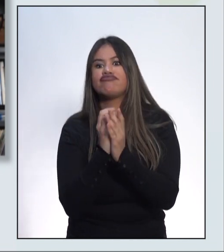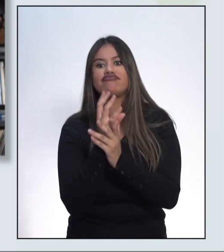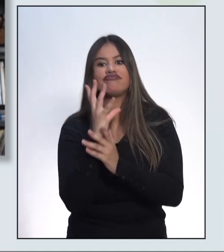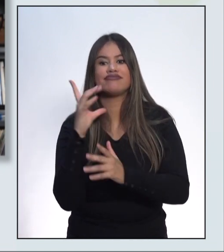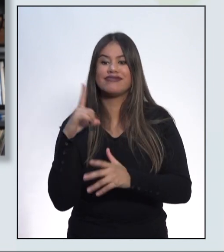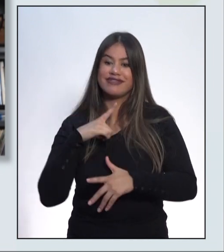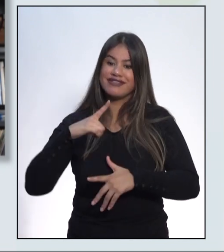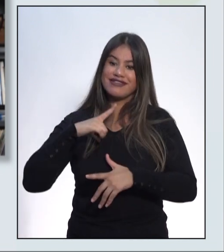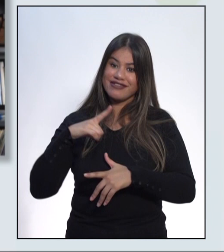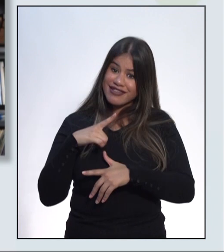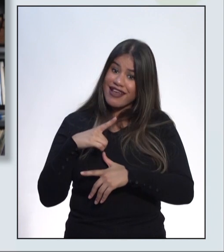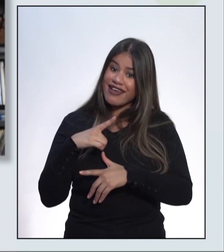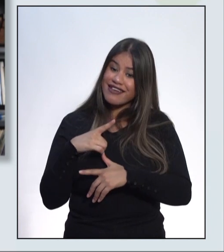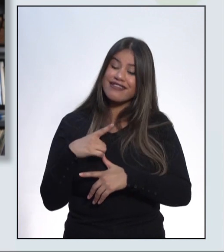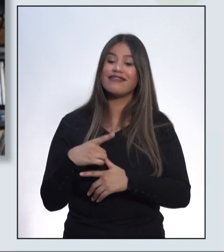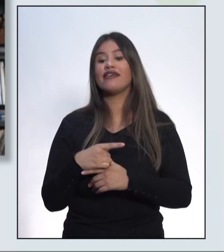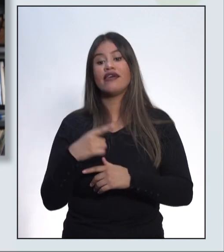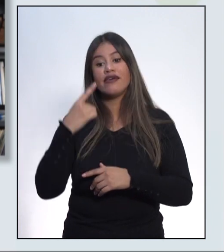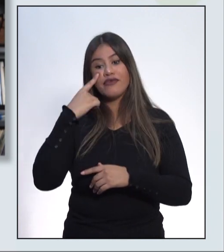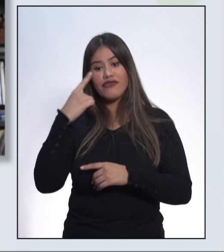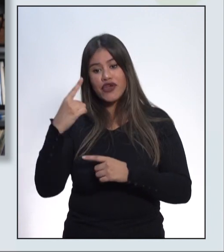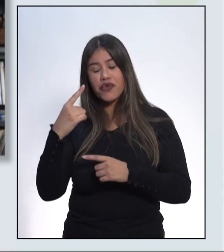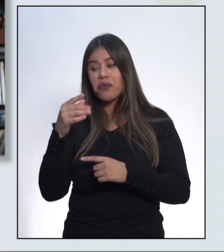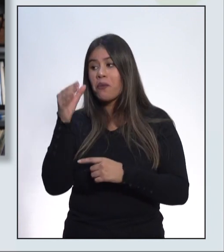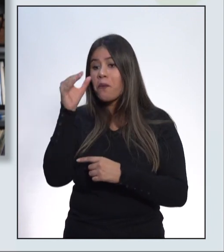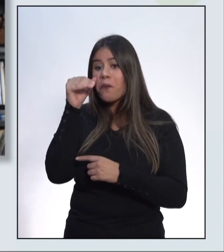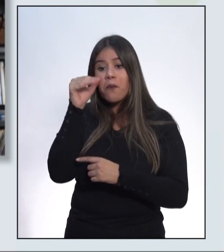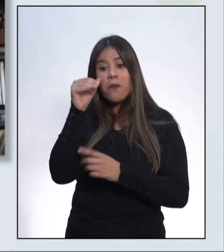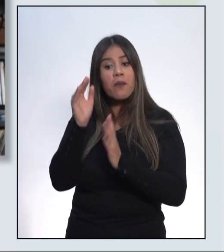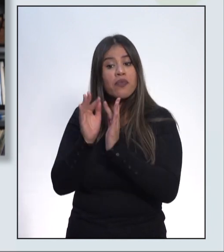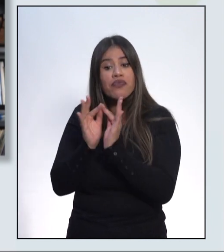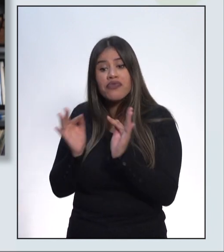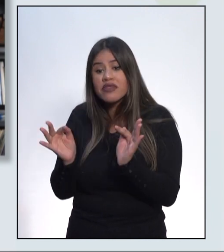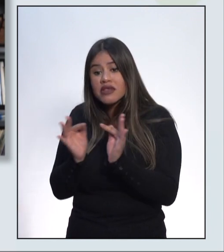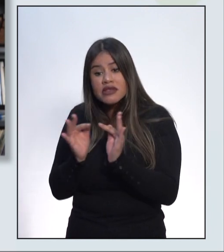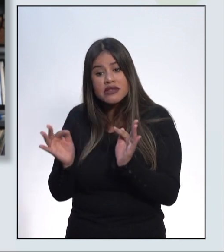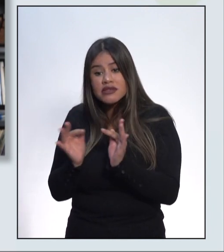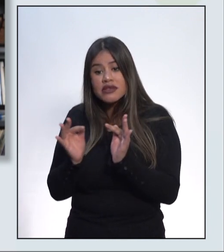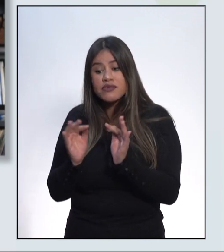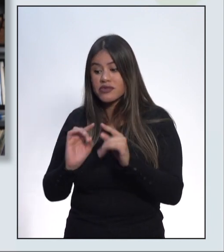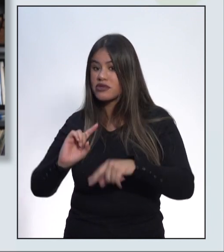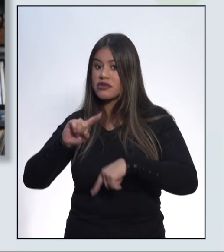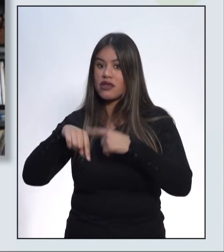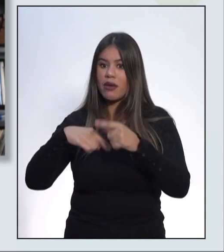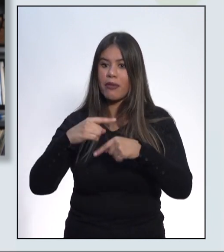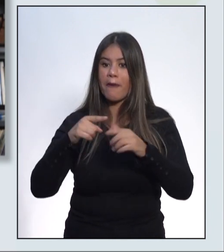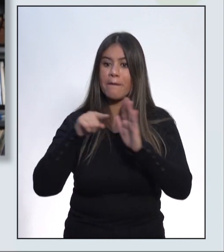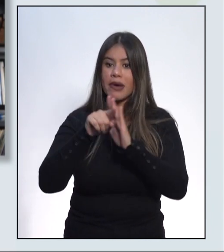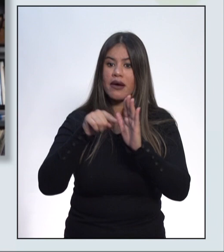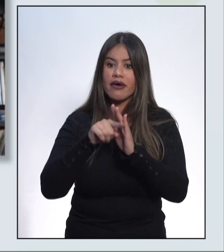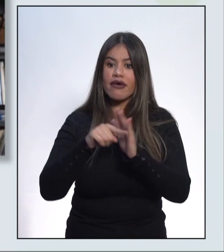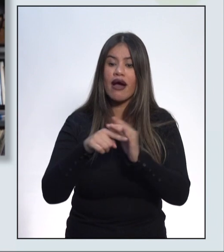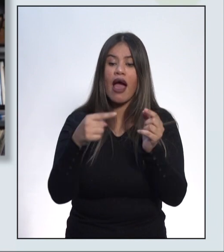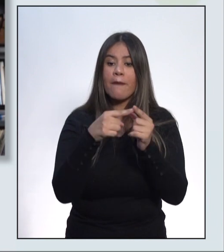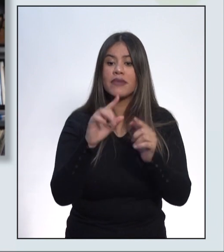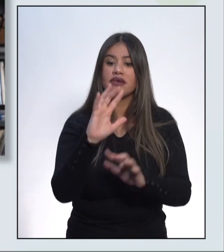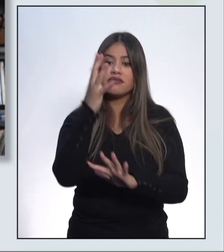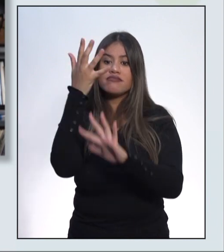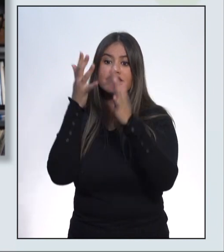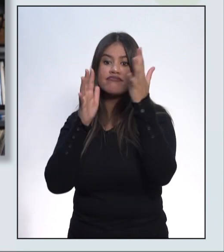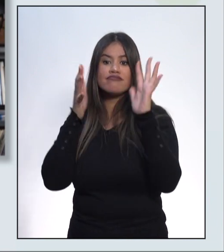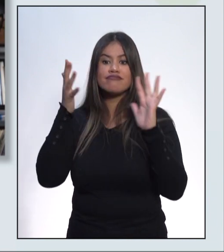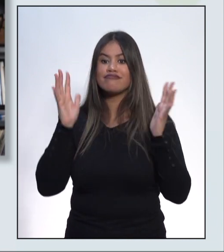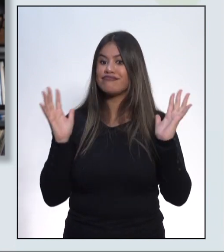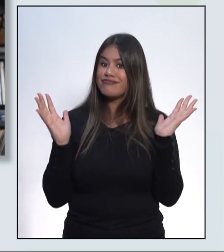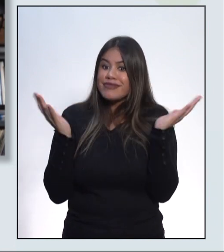talvez não esteja mais? Eu comecei com uma curiosidade sobre o sapateiro e fui parar lá no meio ambiente. Então, esse é o olhar do jornalista, é